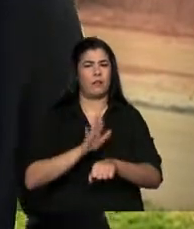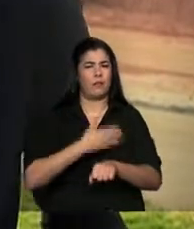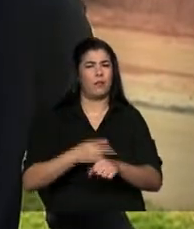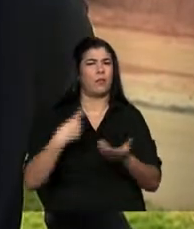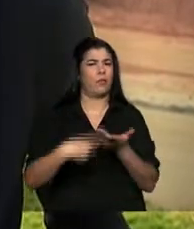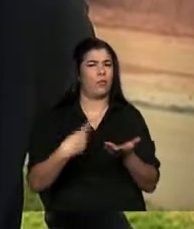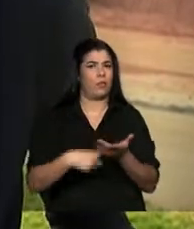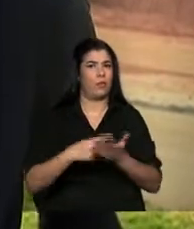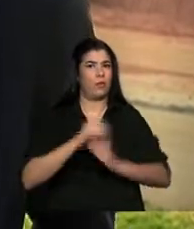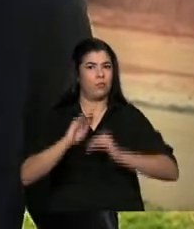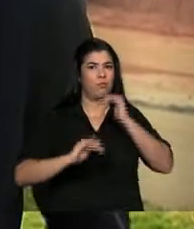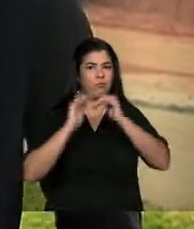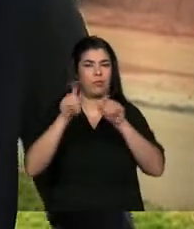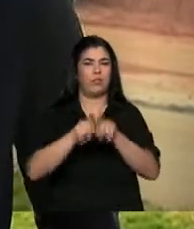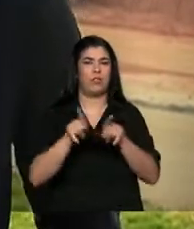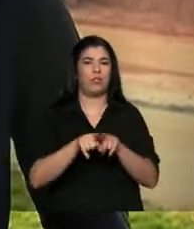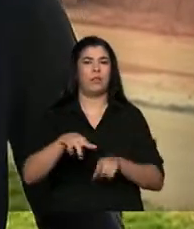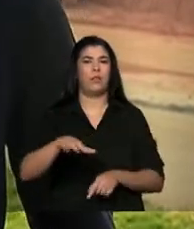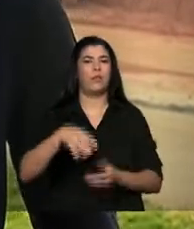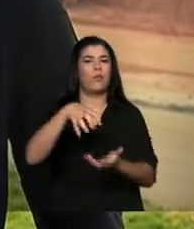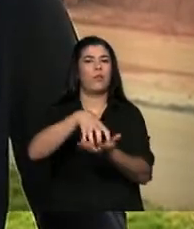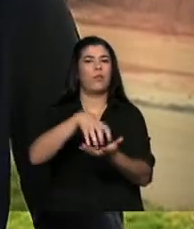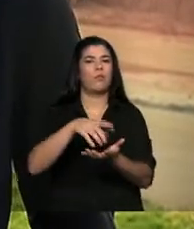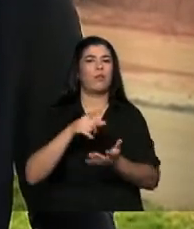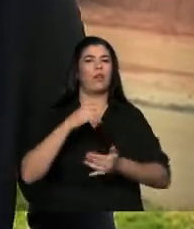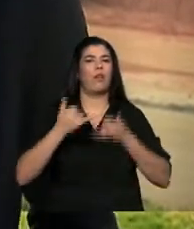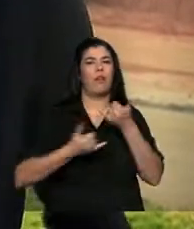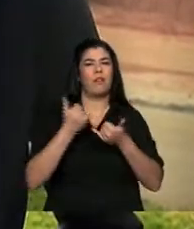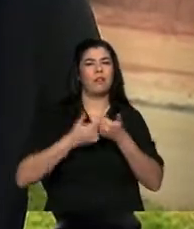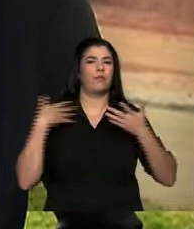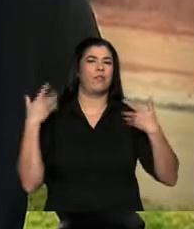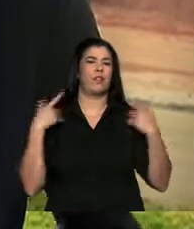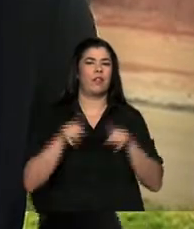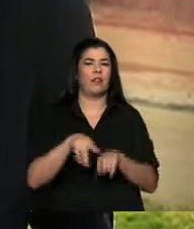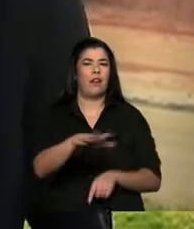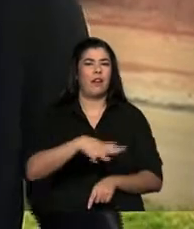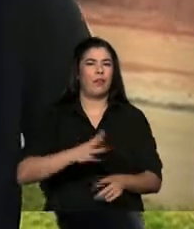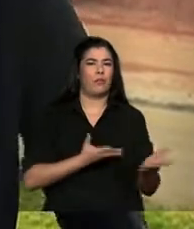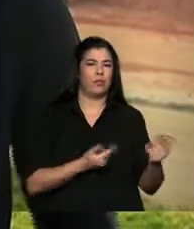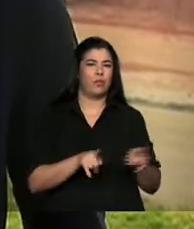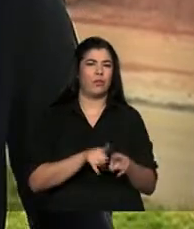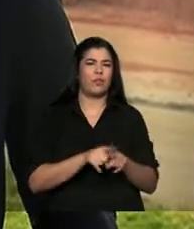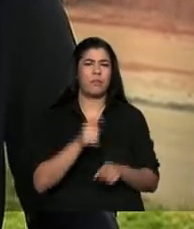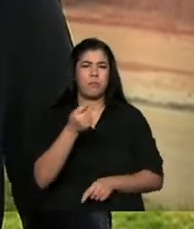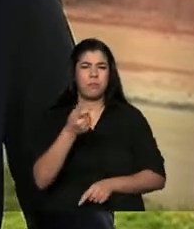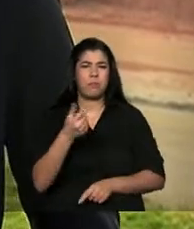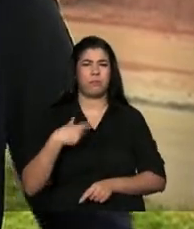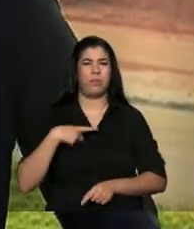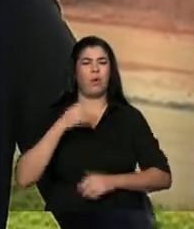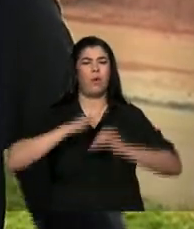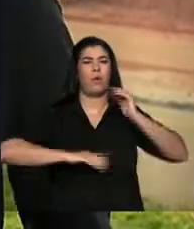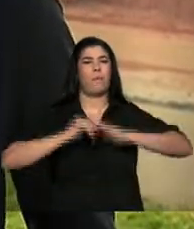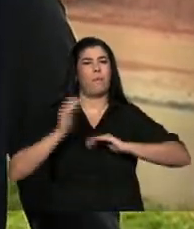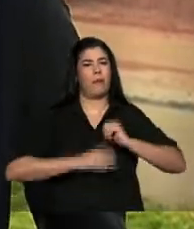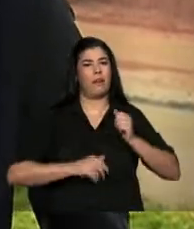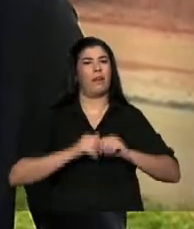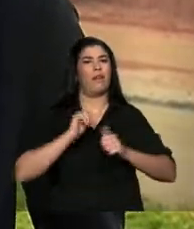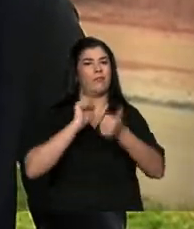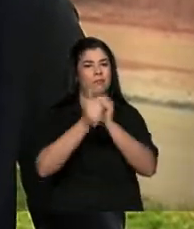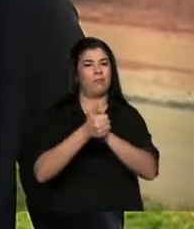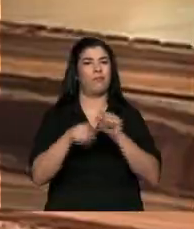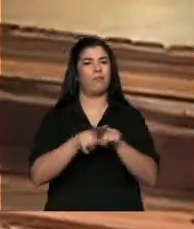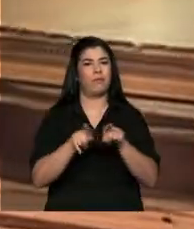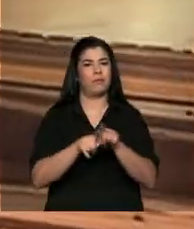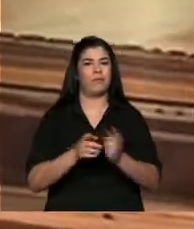de alto rendimento e centro de lazer para a comunidade, em uma área com muitos jovens e poucas opções para a prática de atividades ao ar